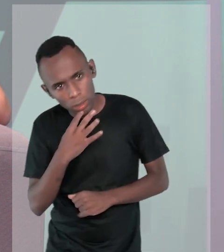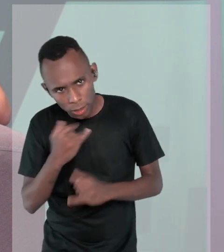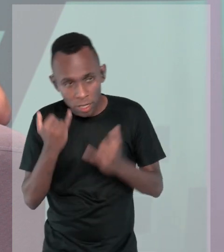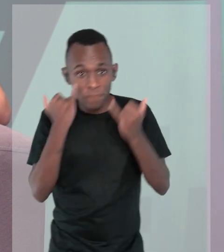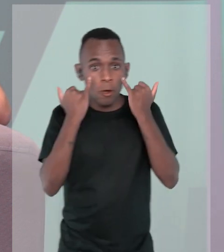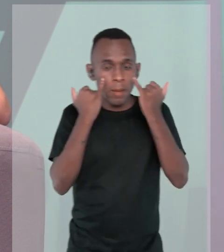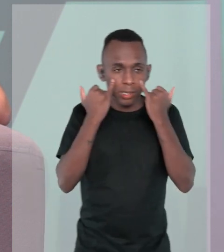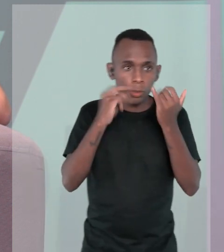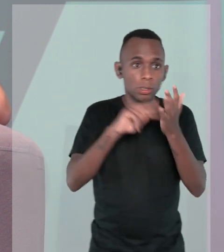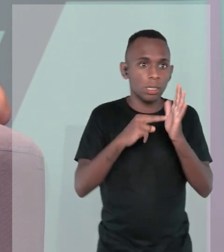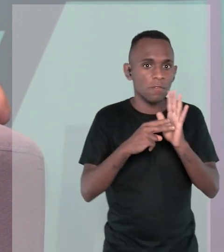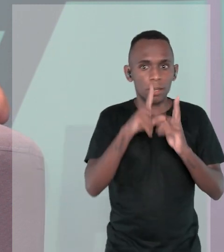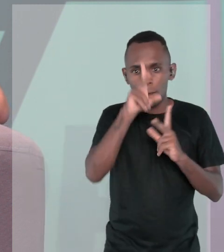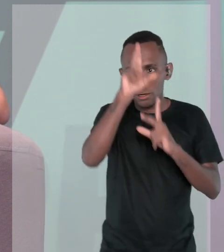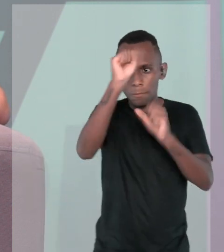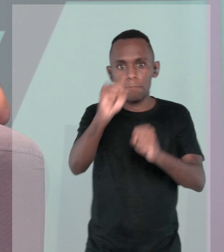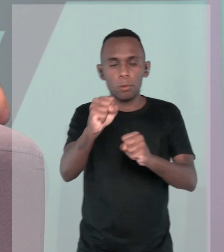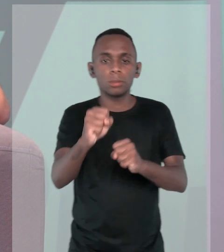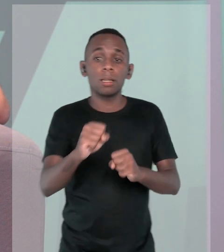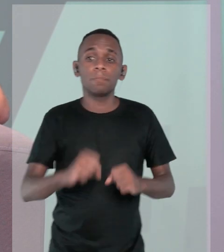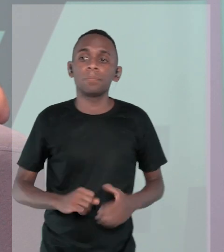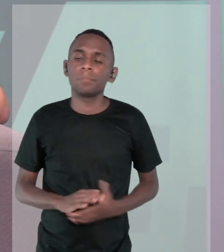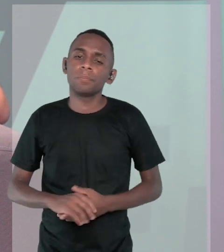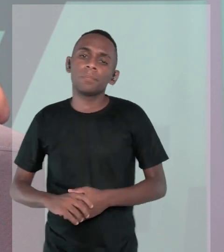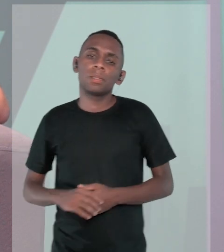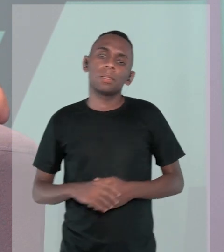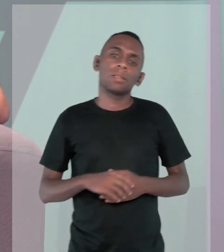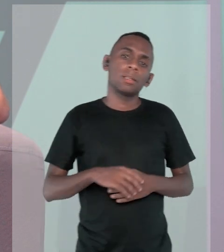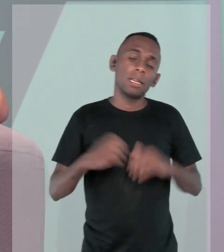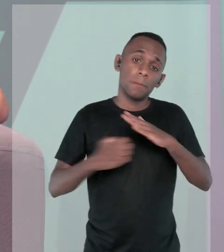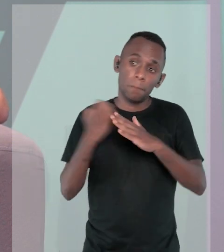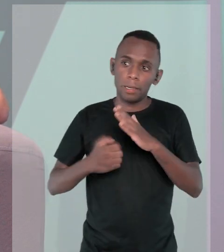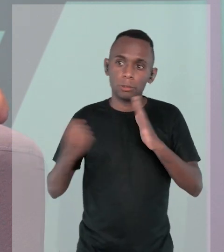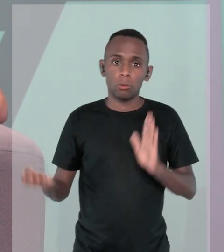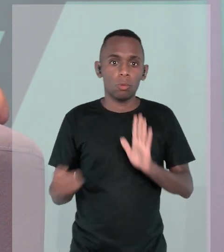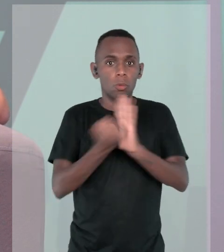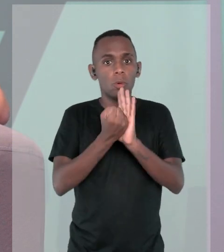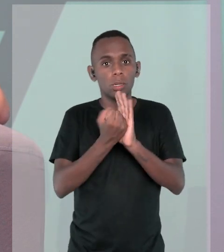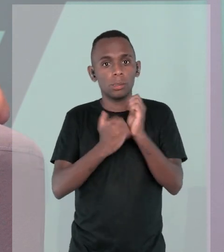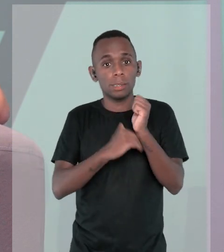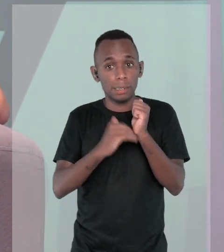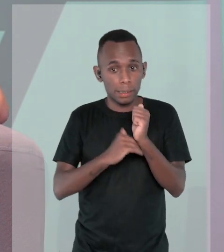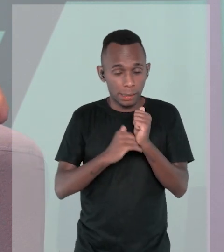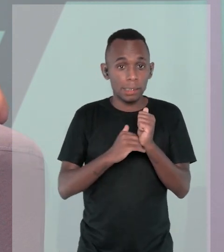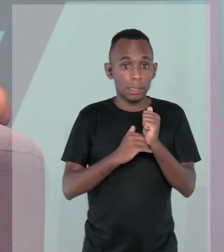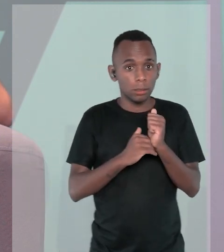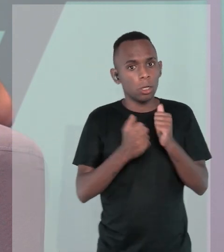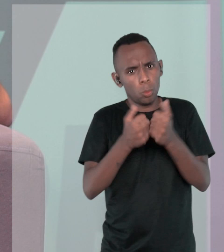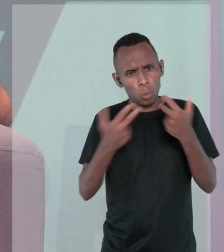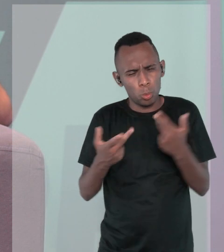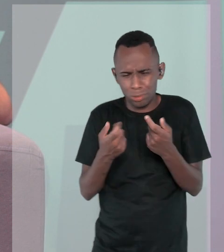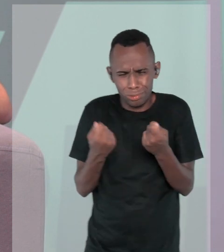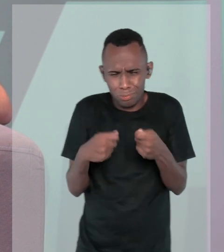informação é poder. Muitas empresas colocam um carimbo de sigilo, um carimbo interno, em coisas que